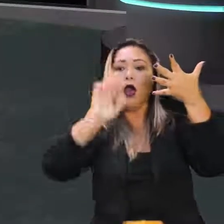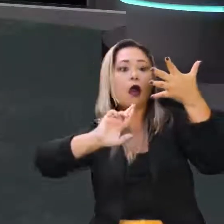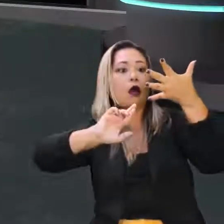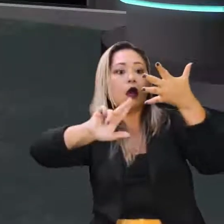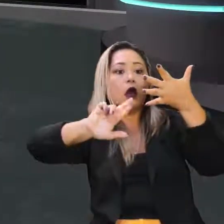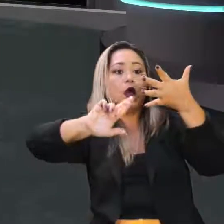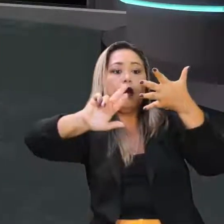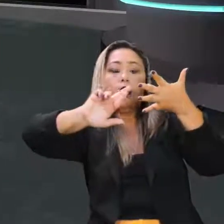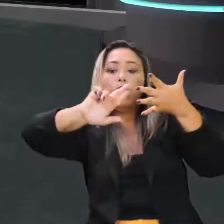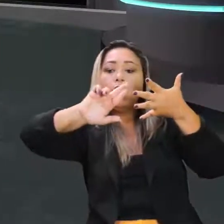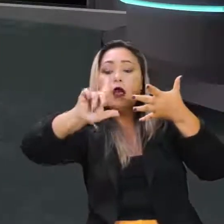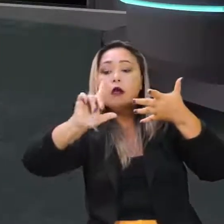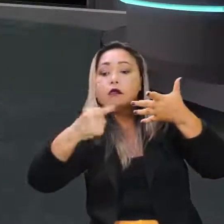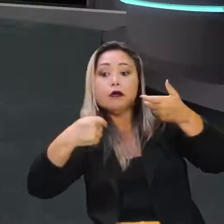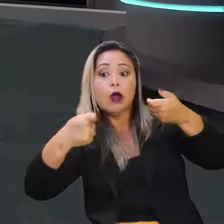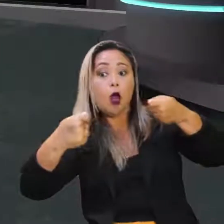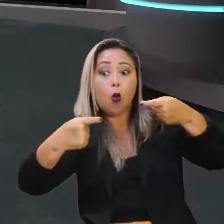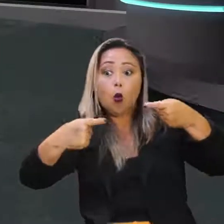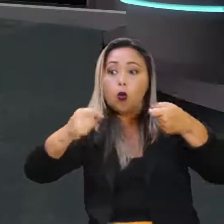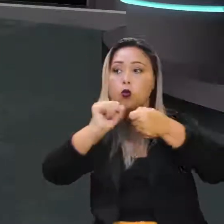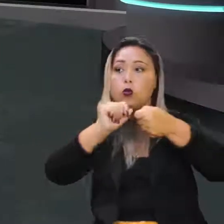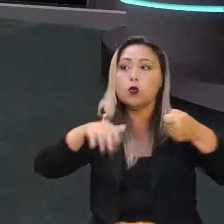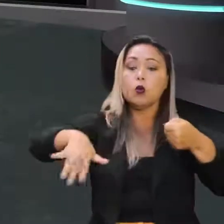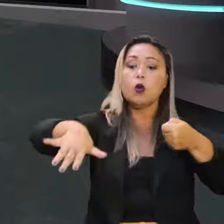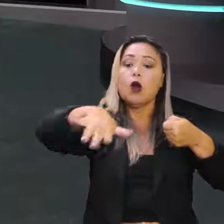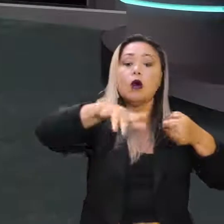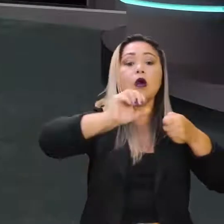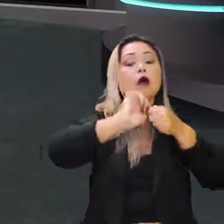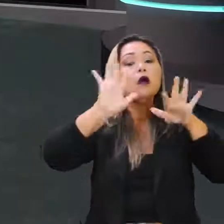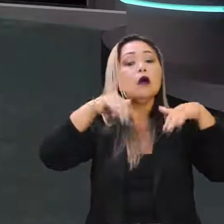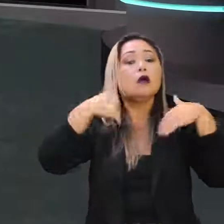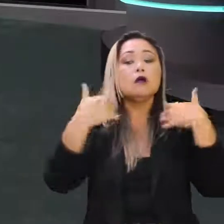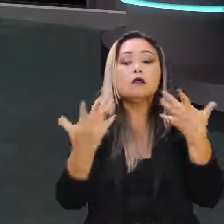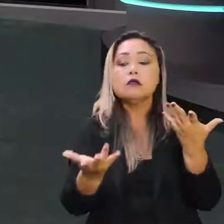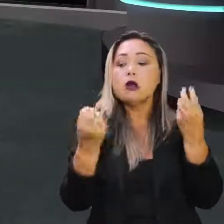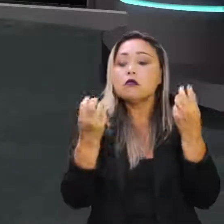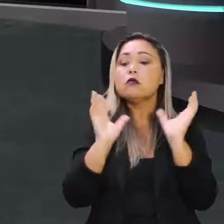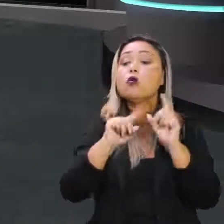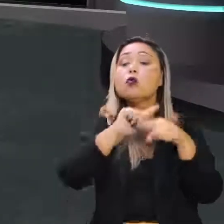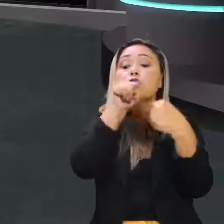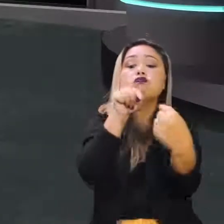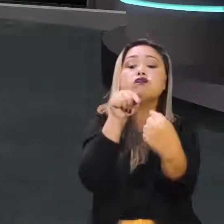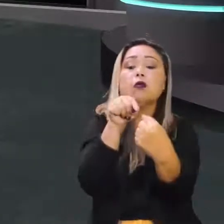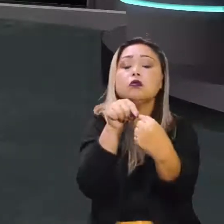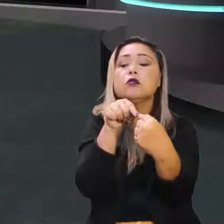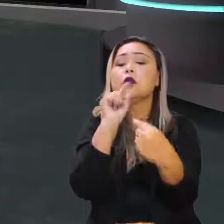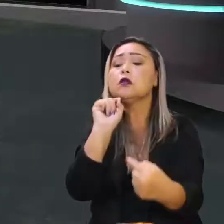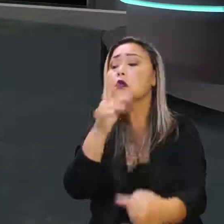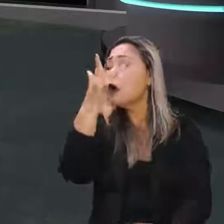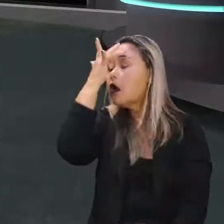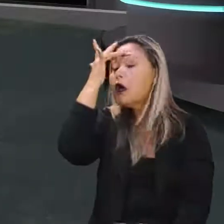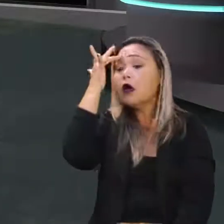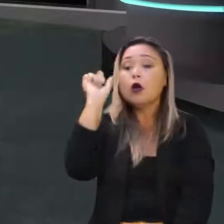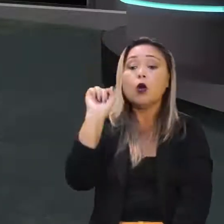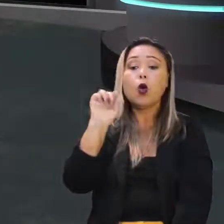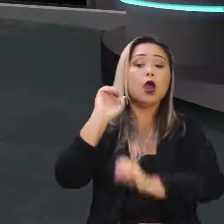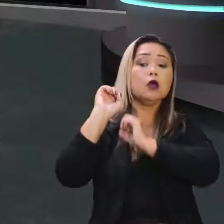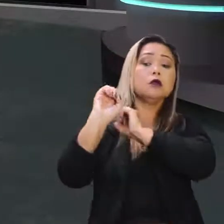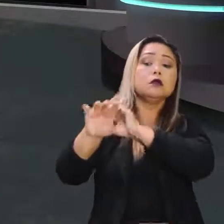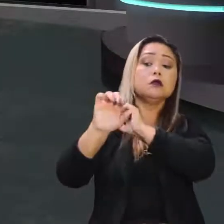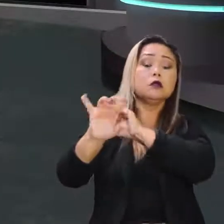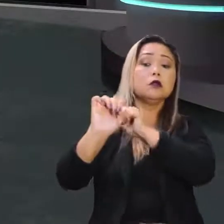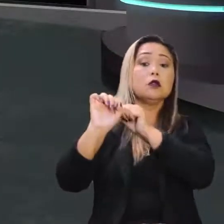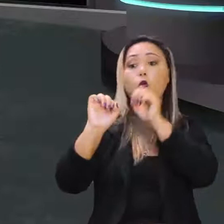completo, né, e concorrentes, né? Exatamente. E aí, a missão dessas pessoas era ensinar, não